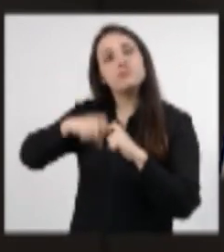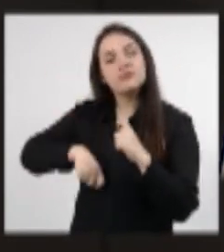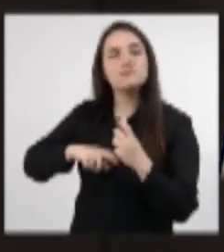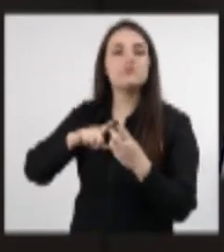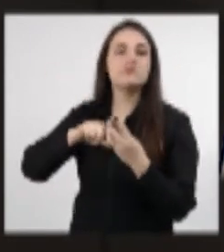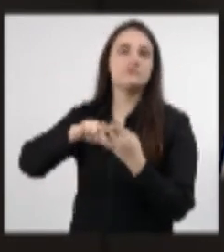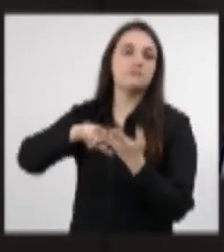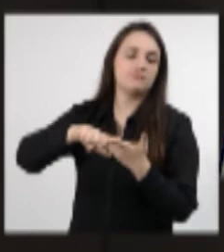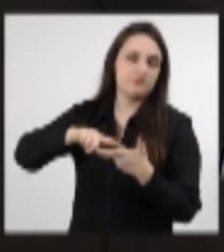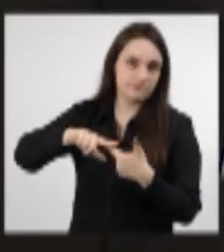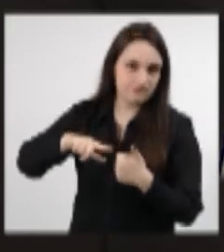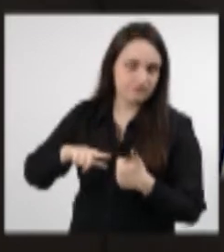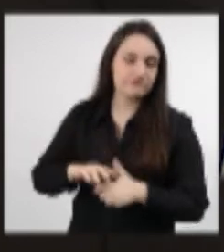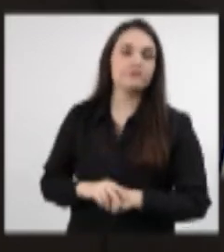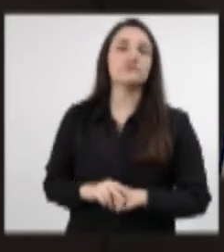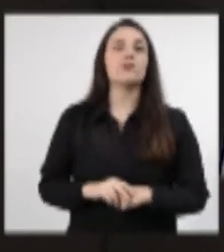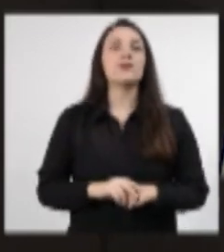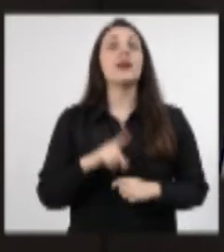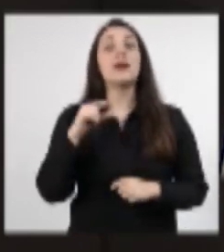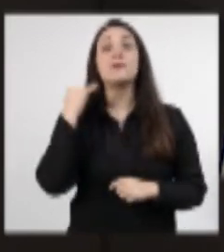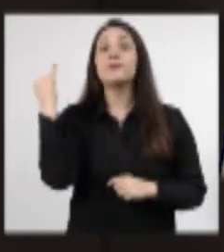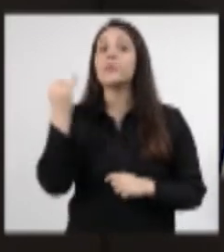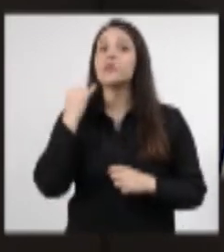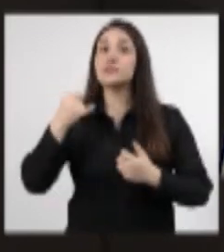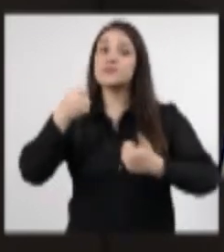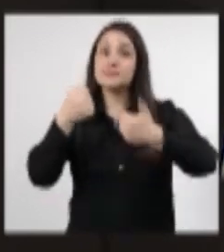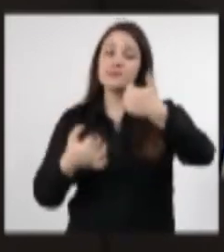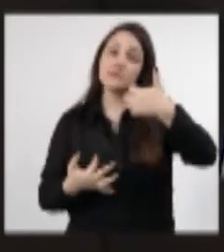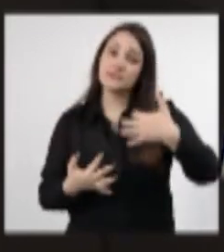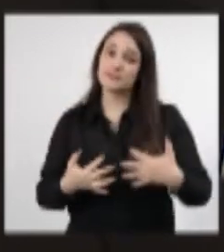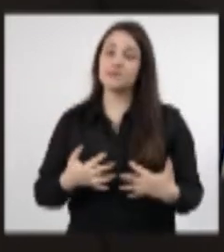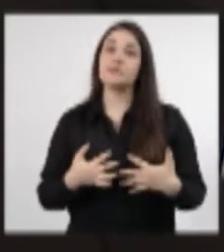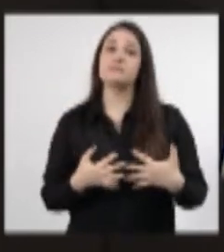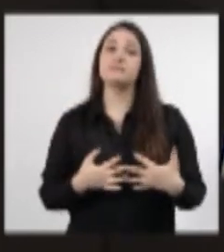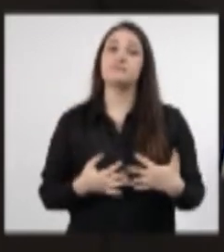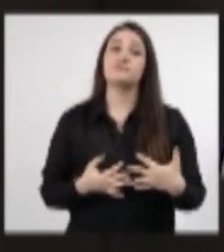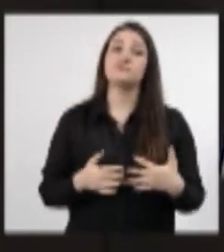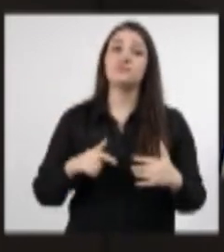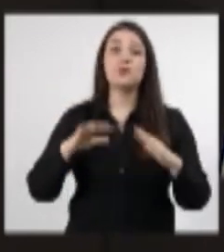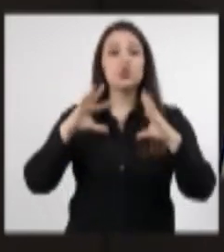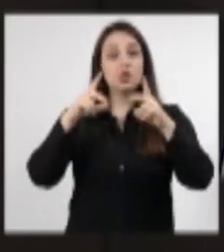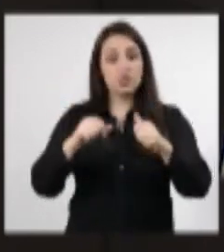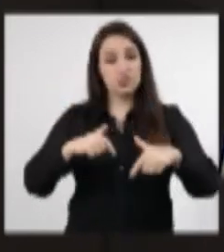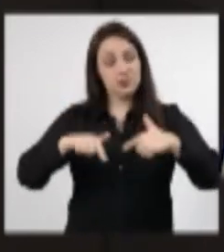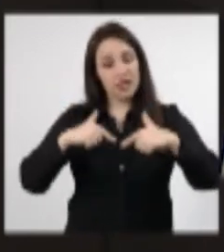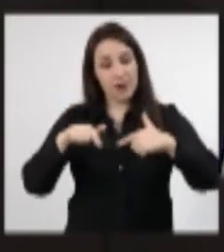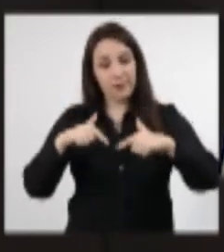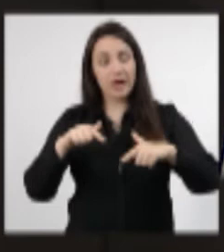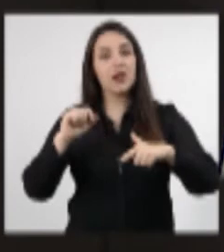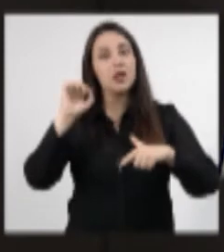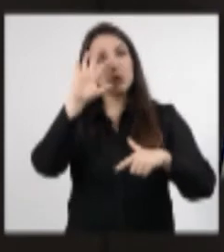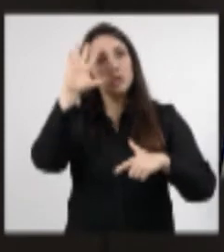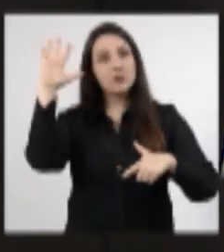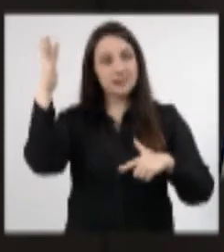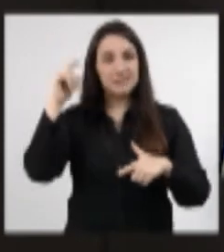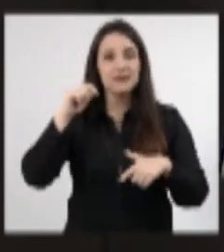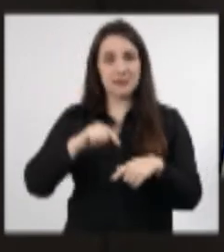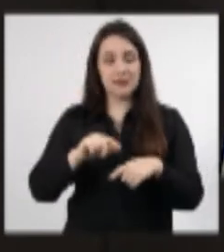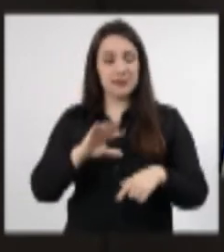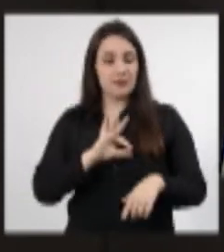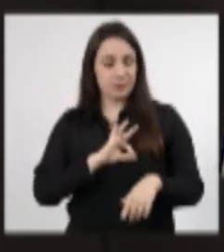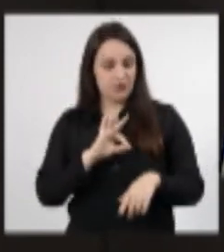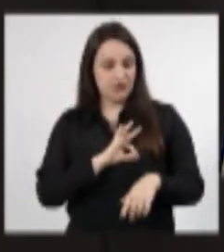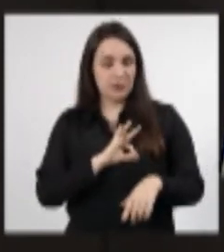etc. É importante aqui também destacar que todo esse trabalho feito pela Polícia Civil, pela Polícia Militar, a